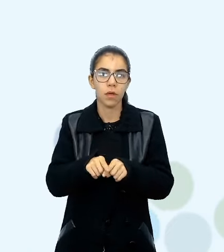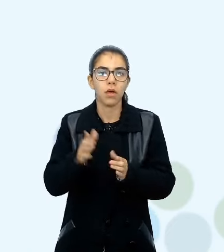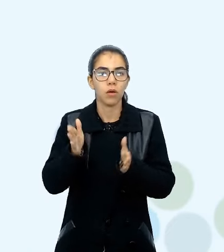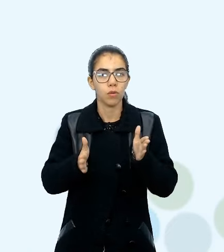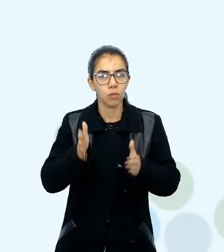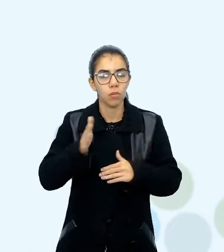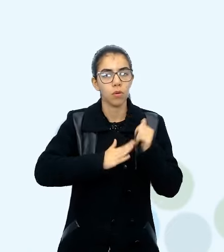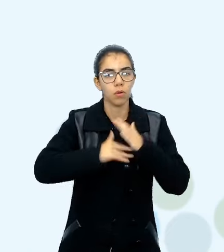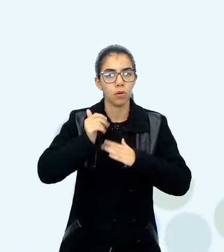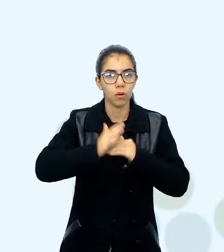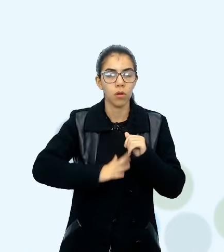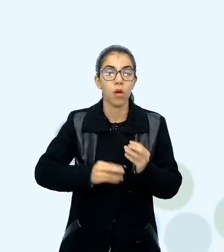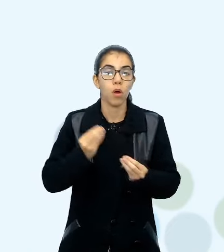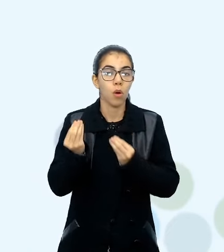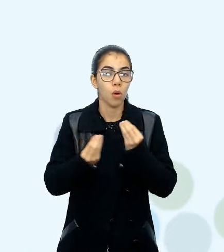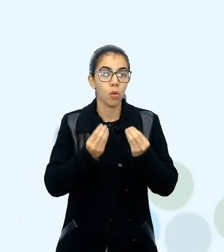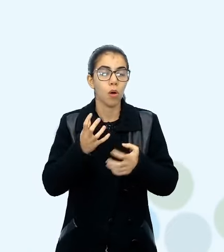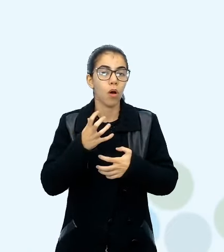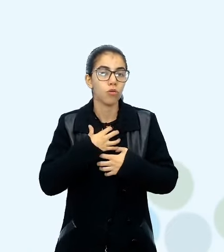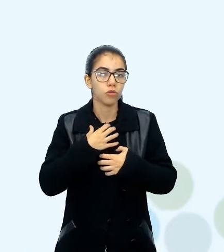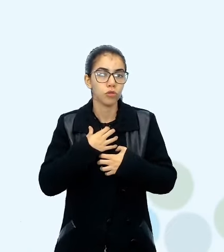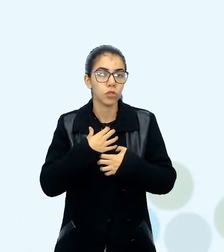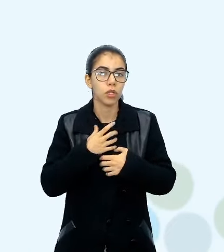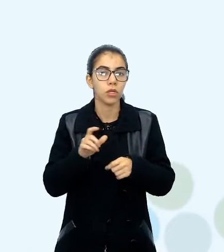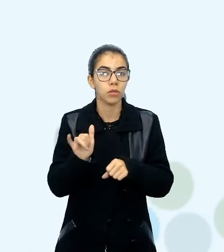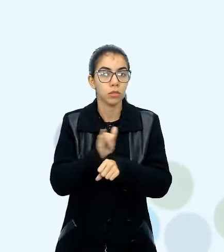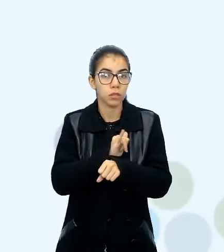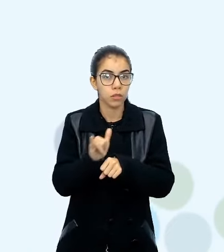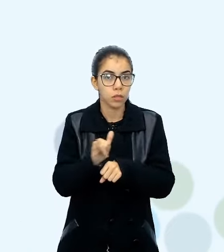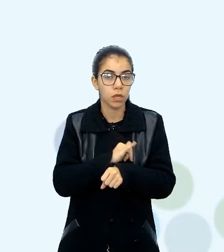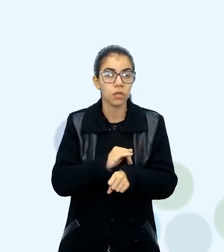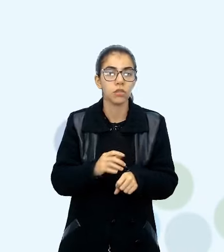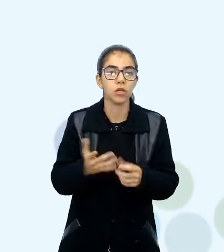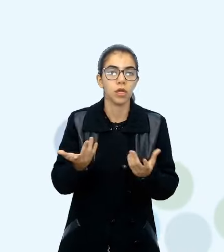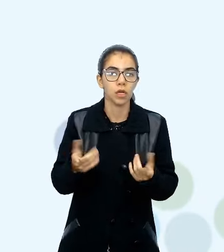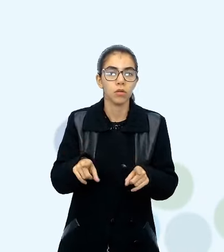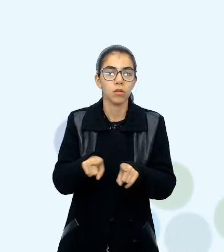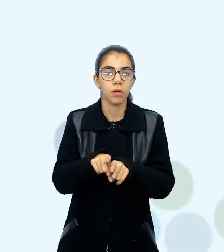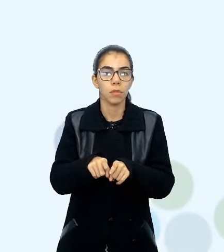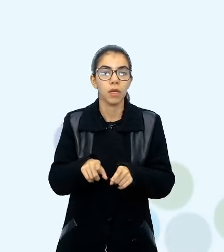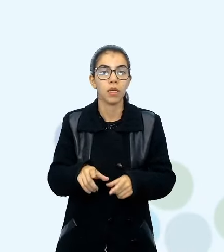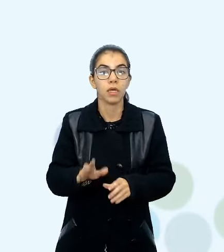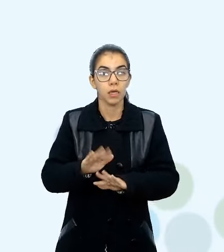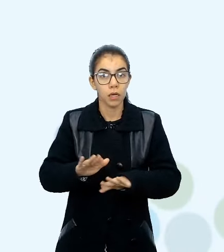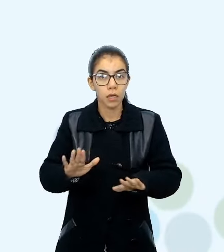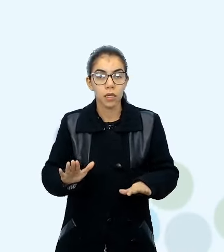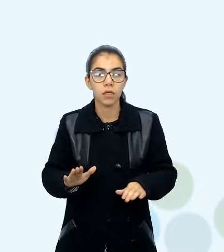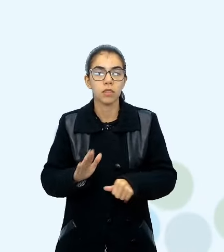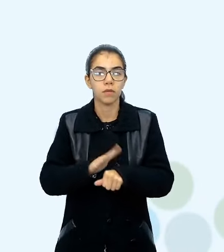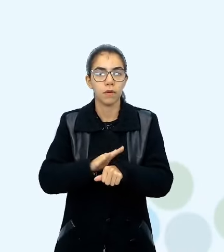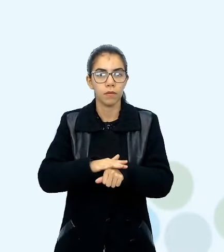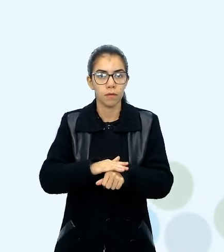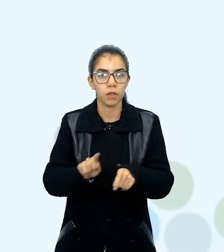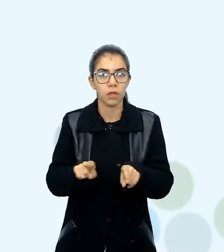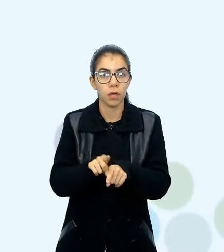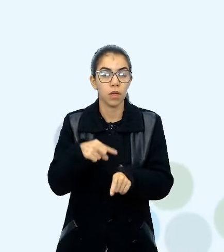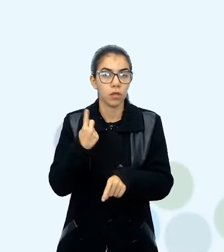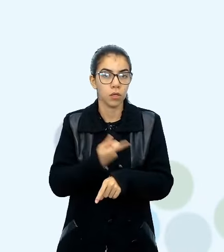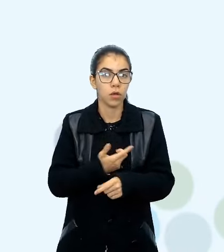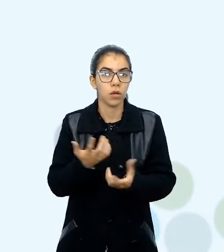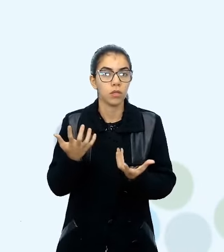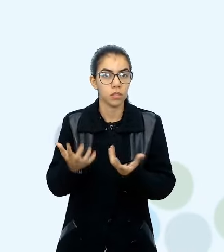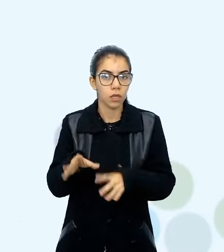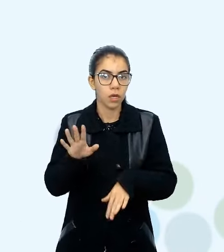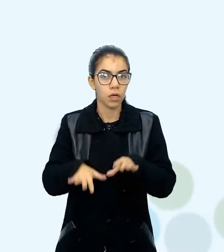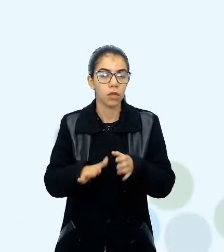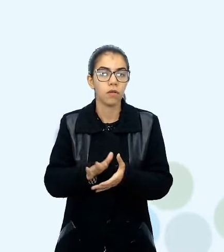vai fazer, de que maneira ela pode se estruturar, como que ela vai construir esse mundo. Então, às vezes, nós queremos tanto que a